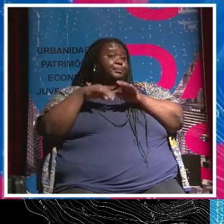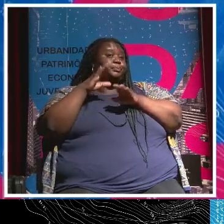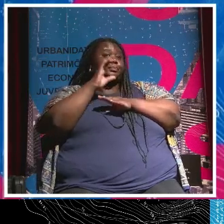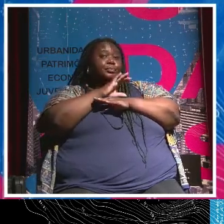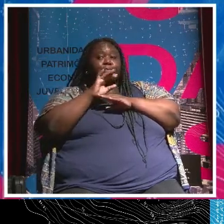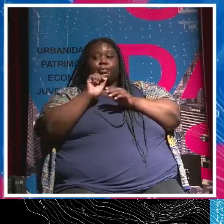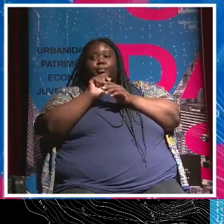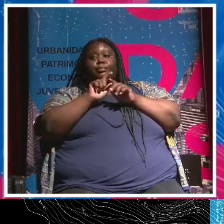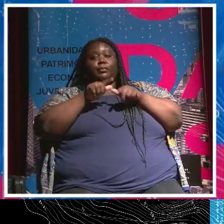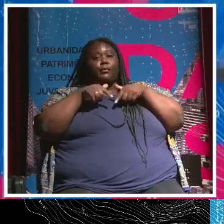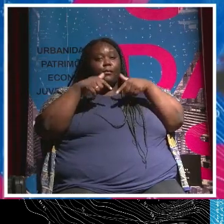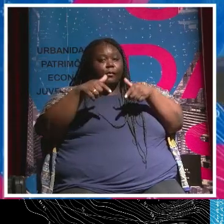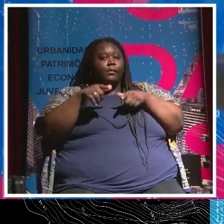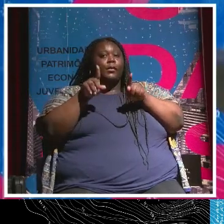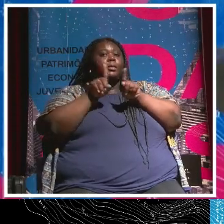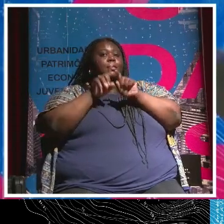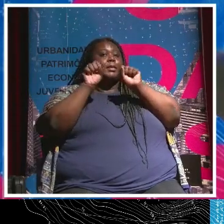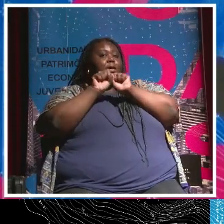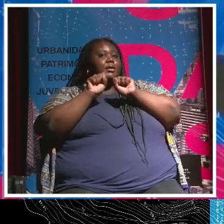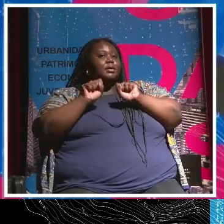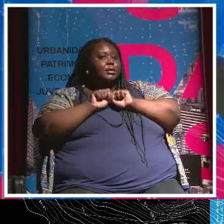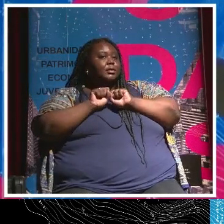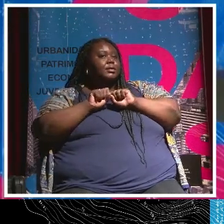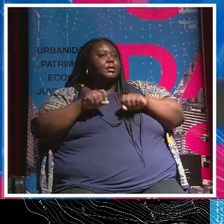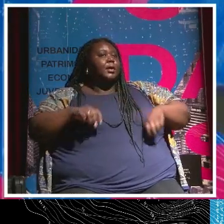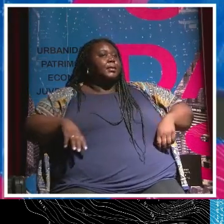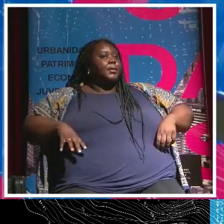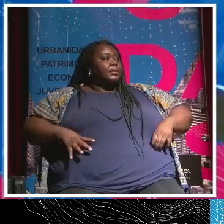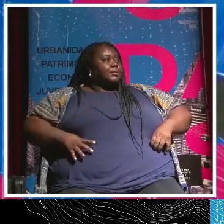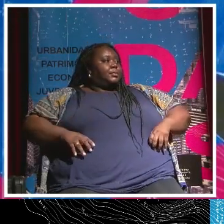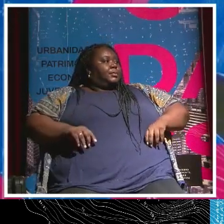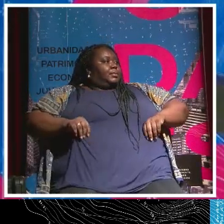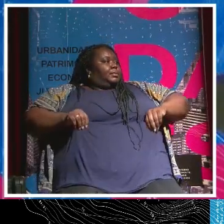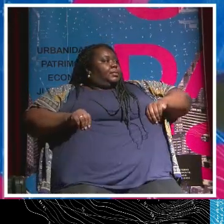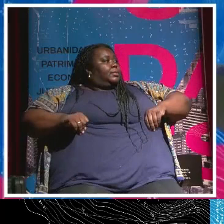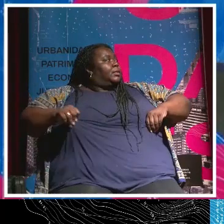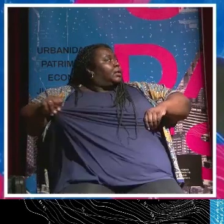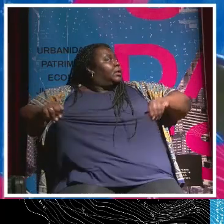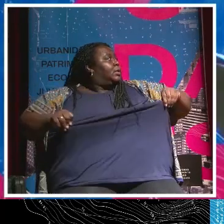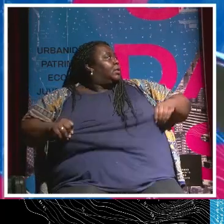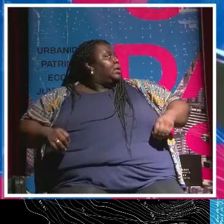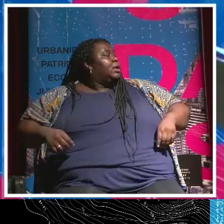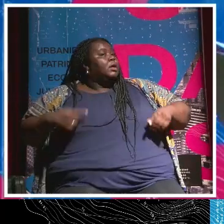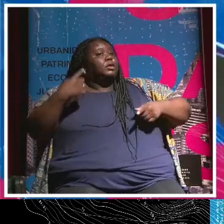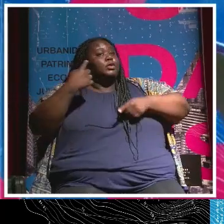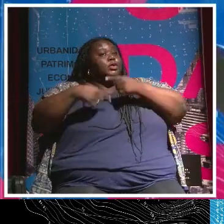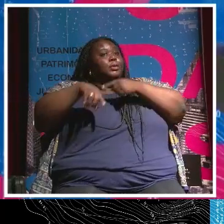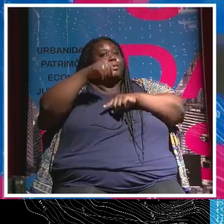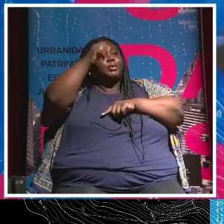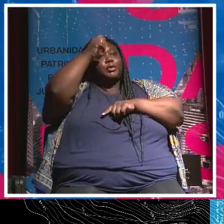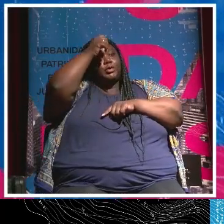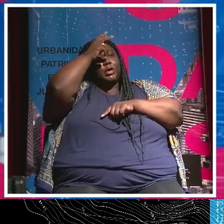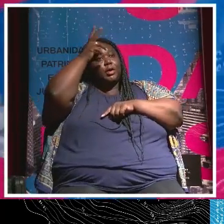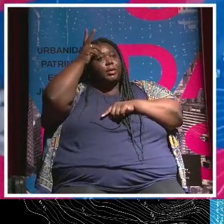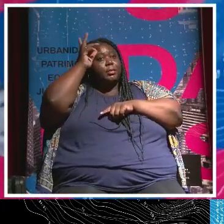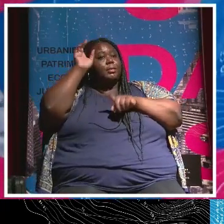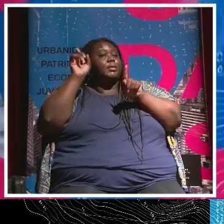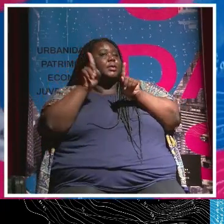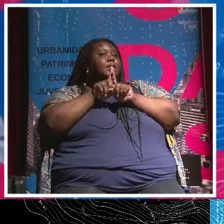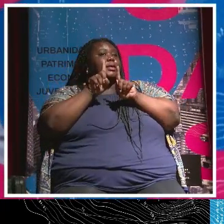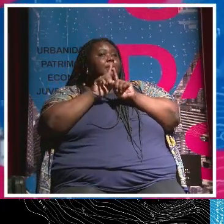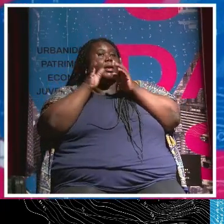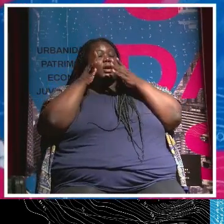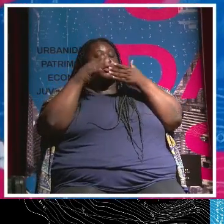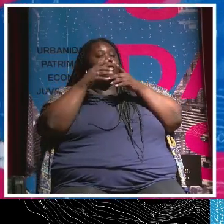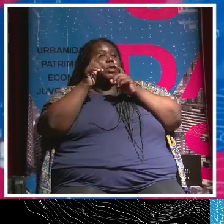atividades de sistematização de indicadores para monitoramento de políticas públicas e das metas